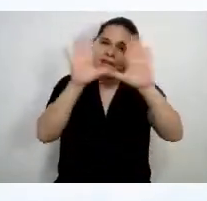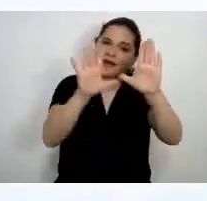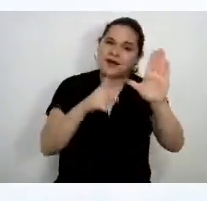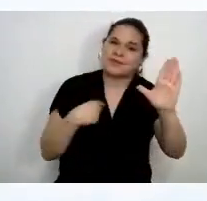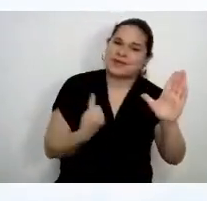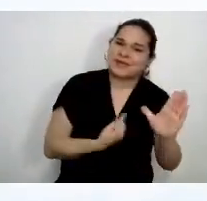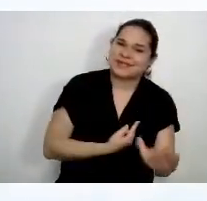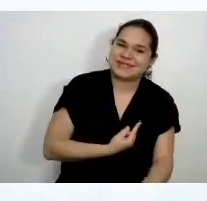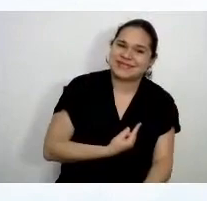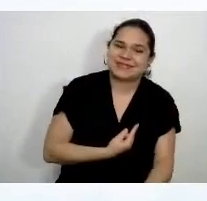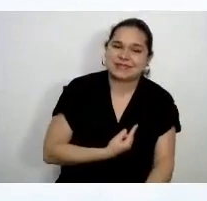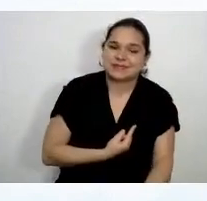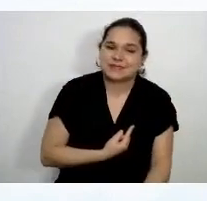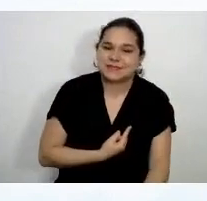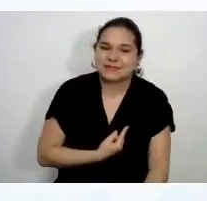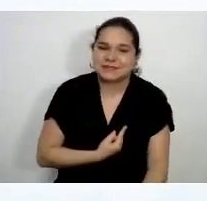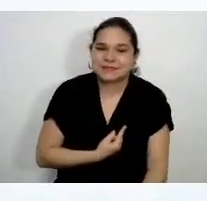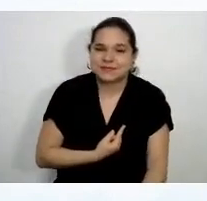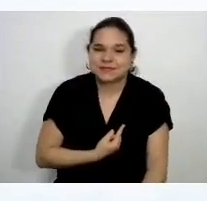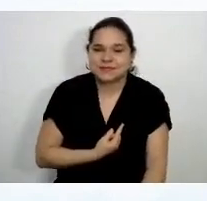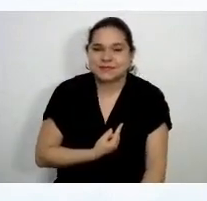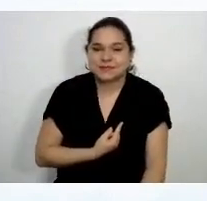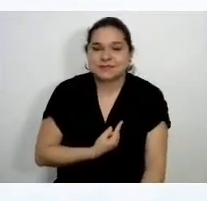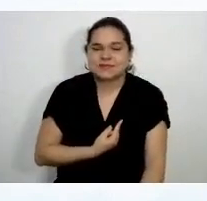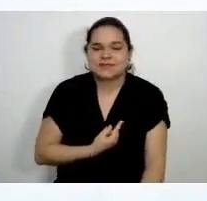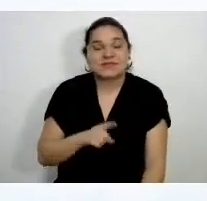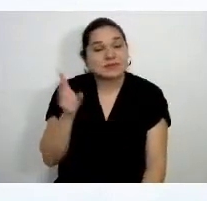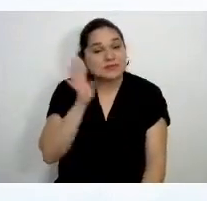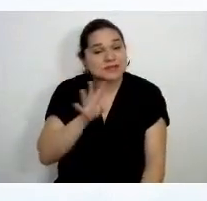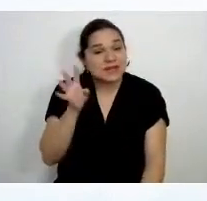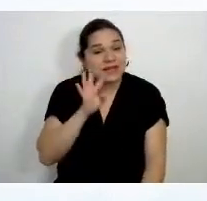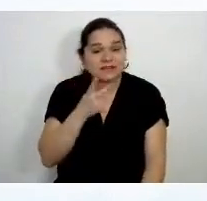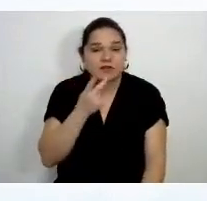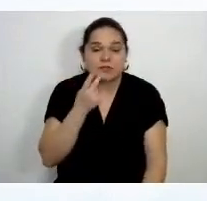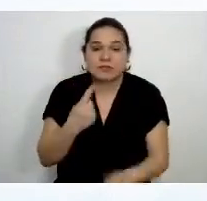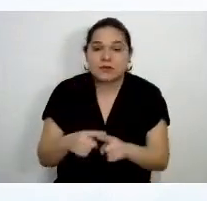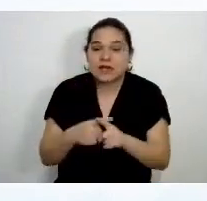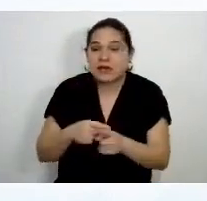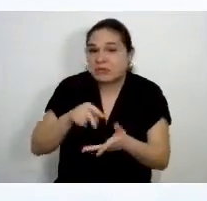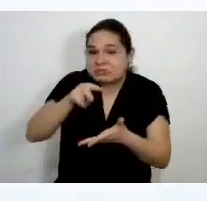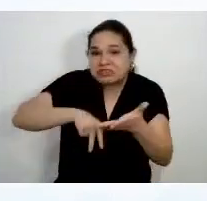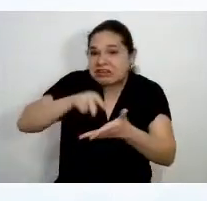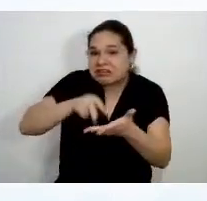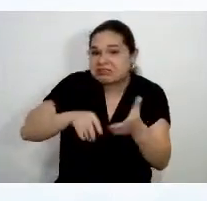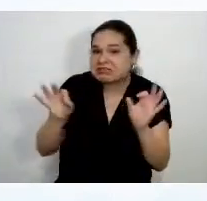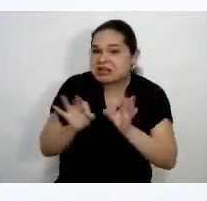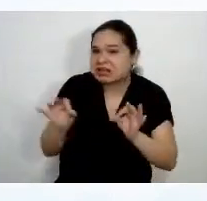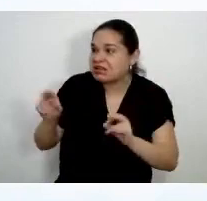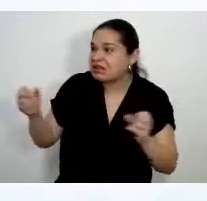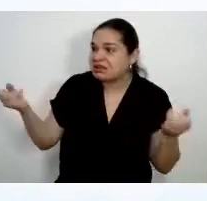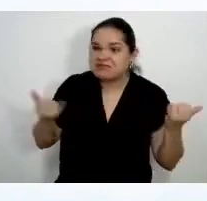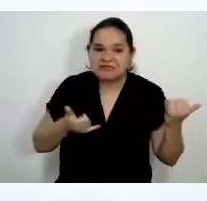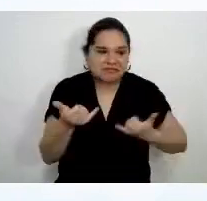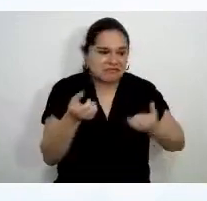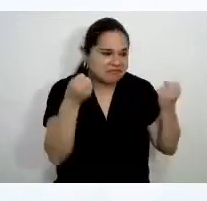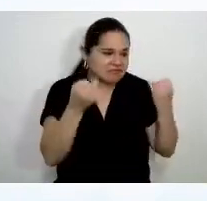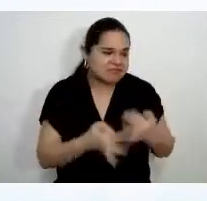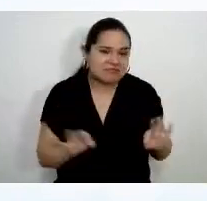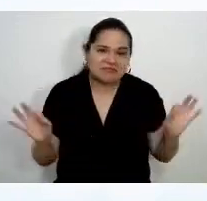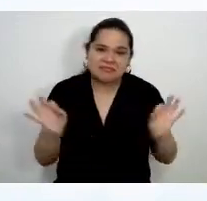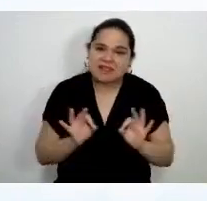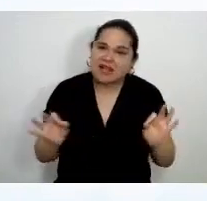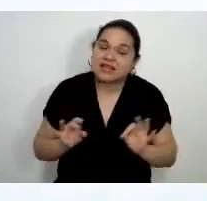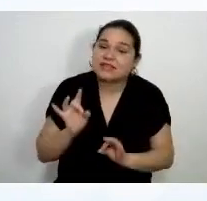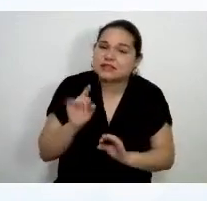em relação a que é um pedaço. Isso foi muito bacana, que eu não tinha nem lido, nem visto ninguém falar até agora. Então, assim, é um